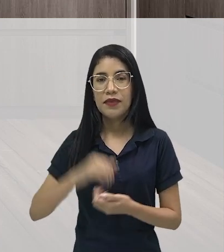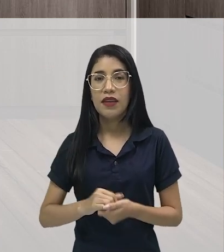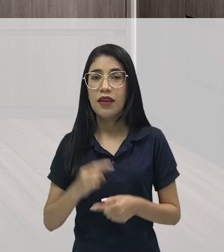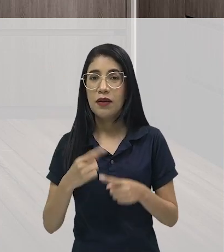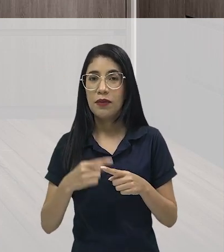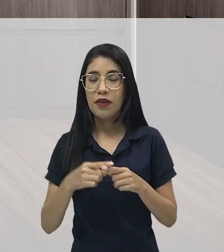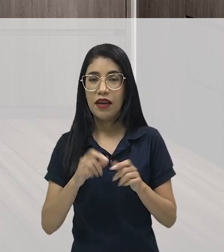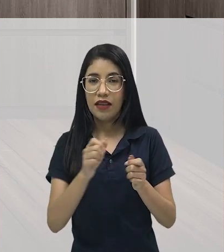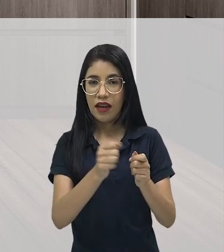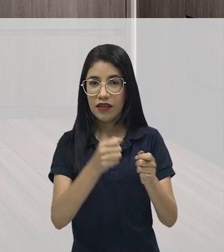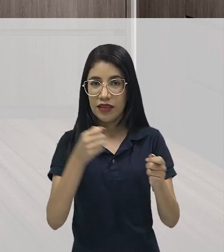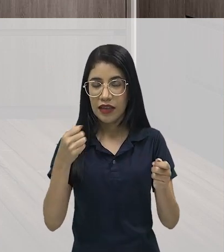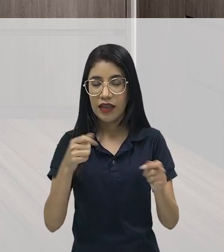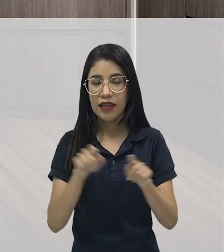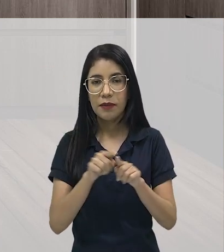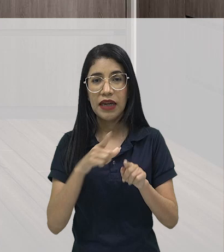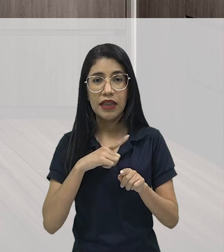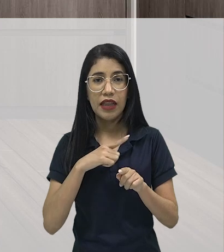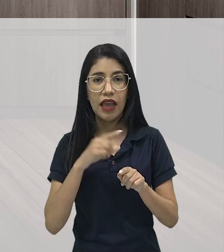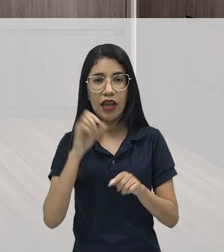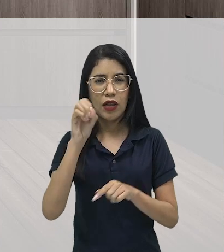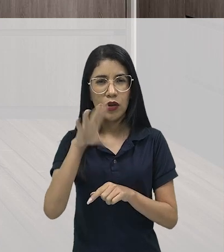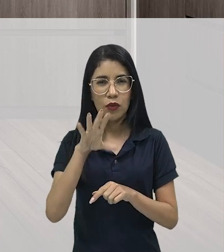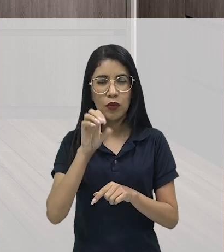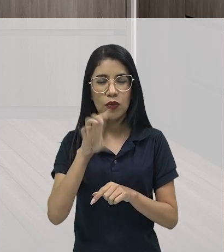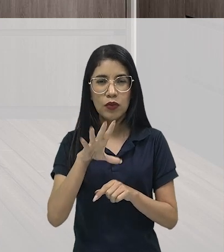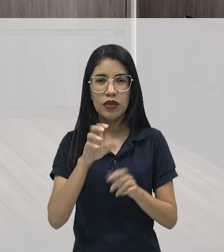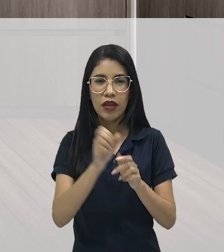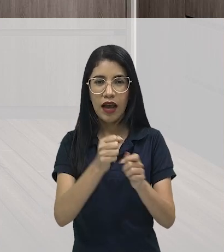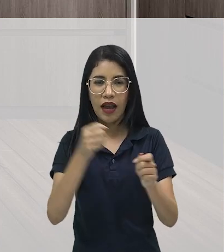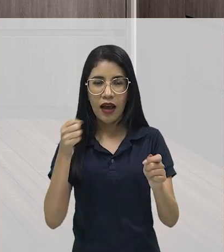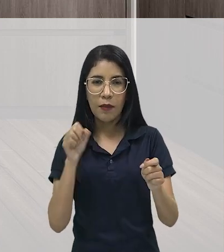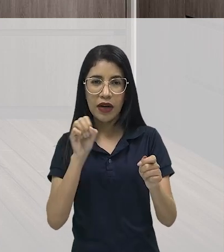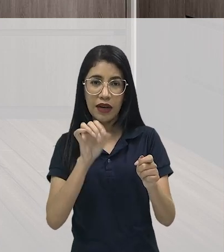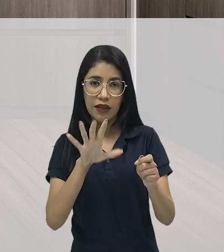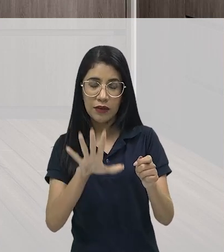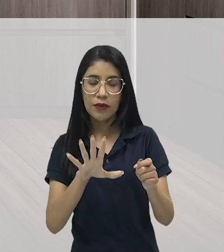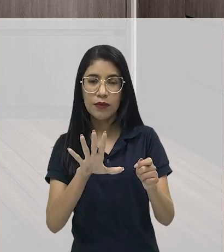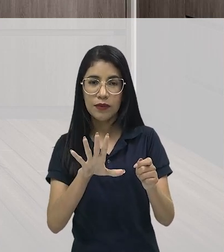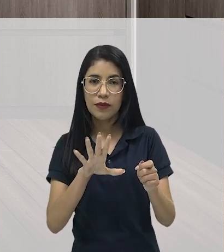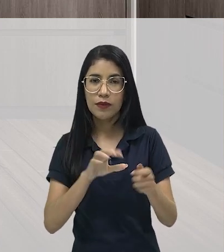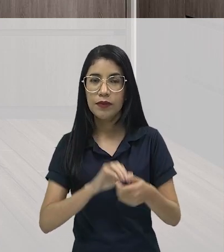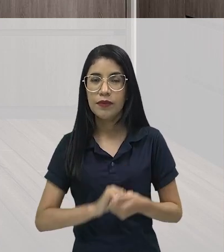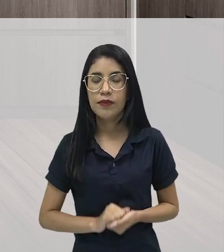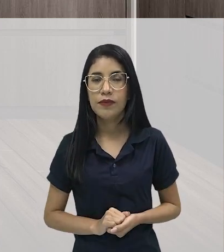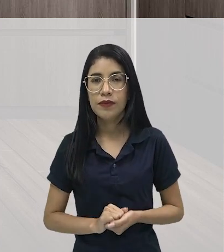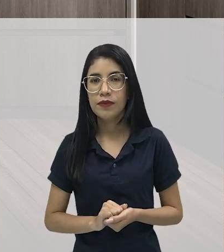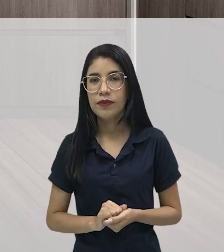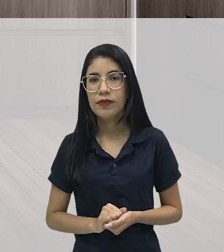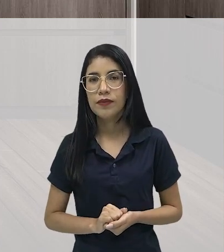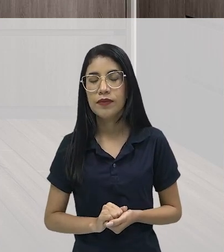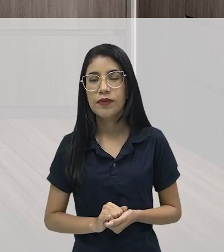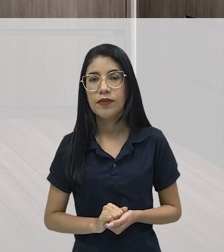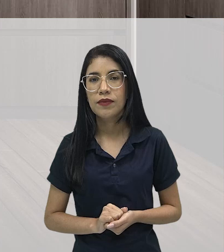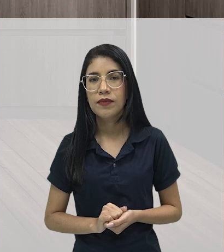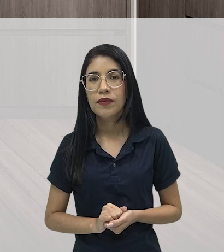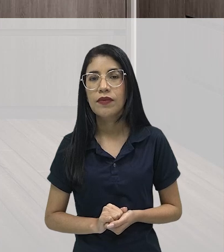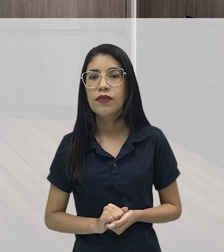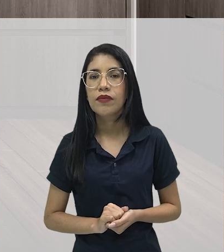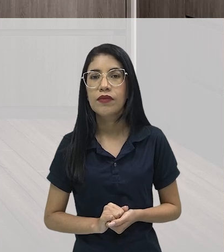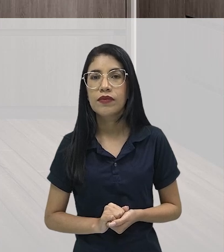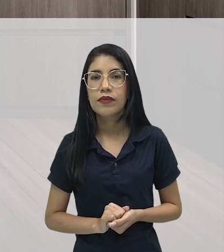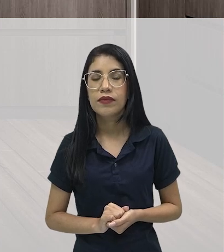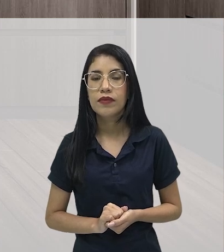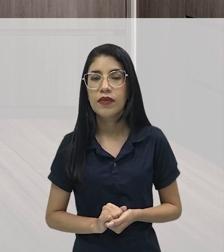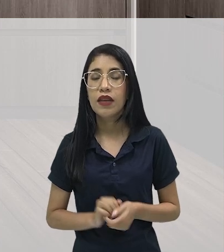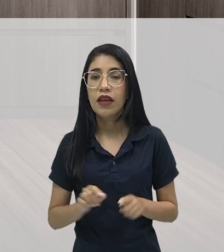na geladeira também tem umas lâmpadas que iluminam ali quando a gente abre a geladeira, certo?